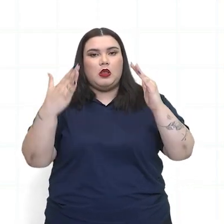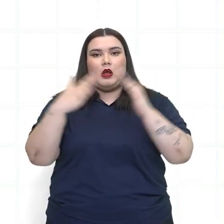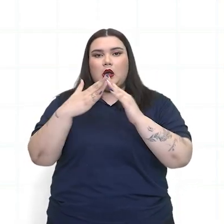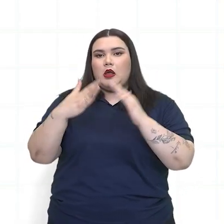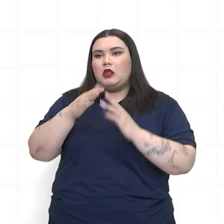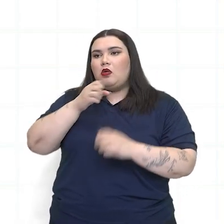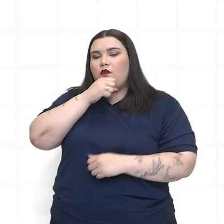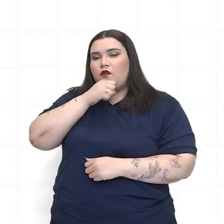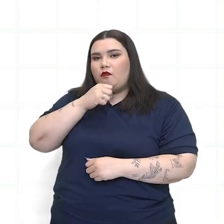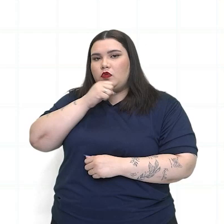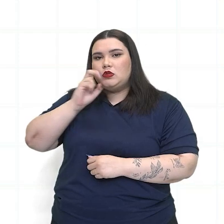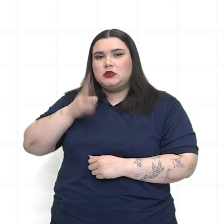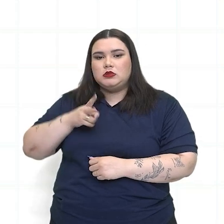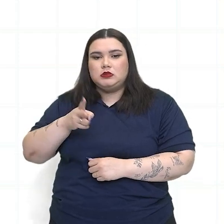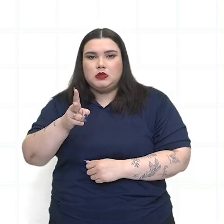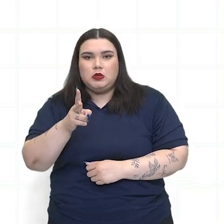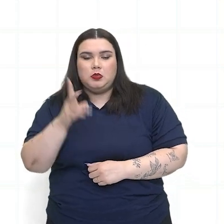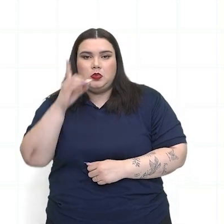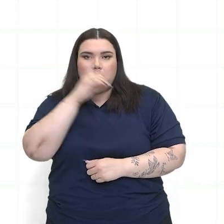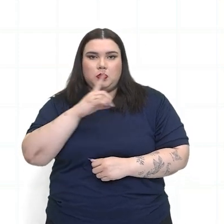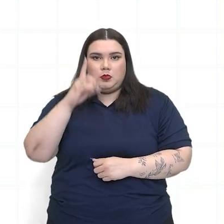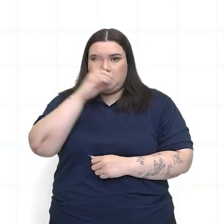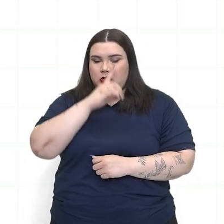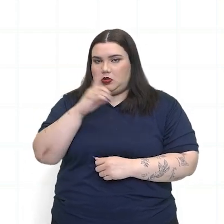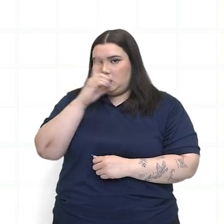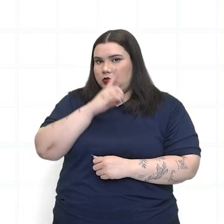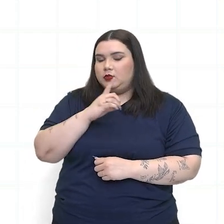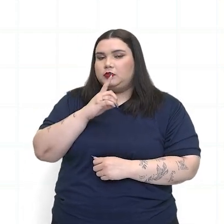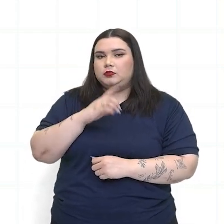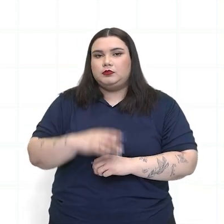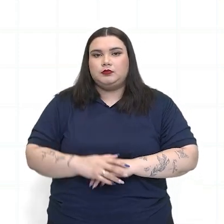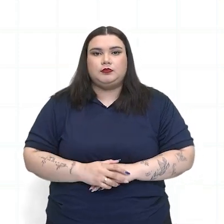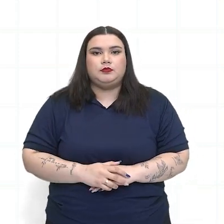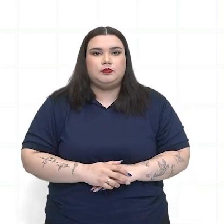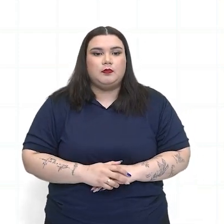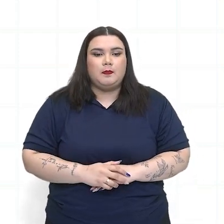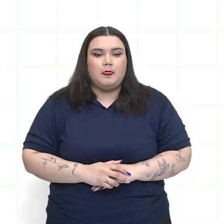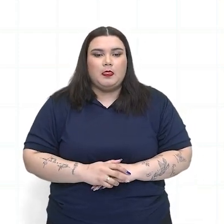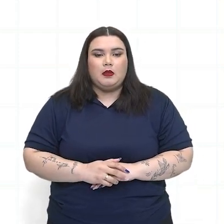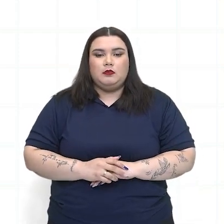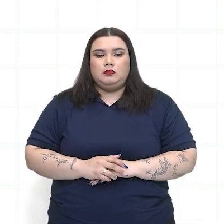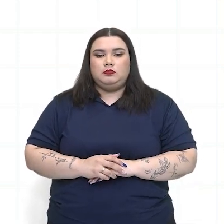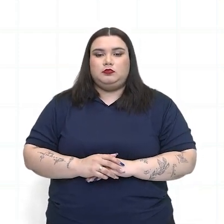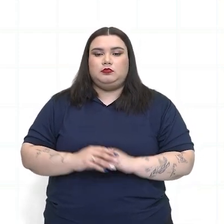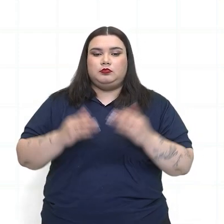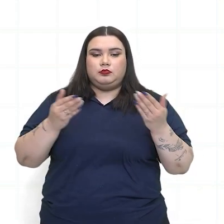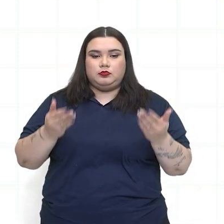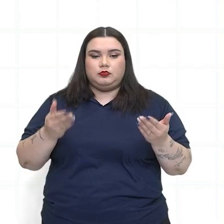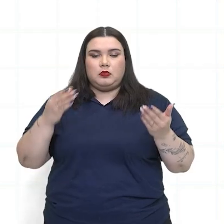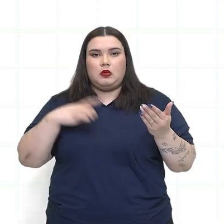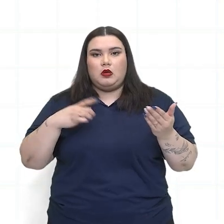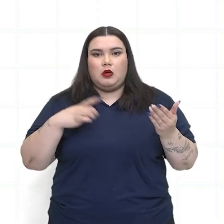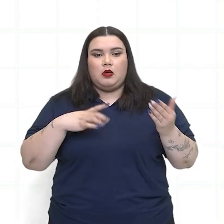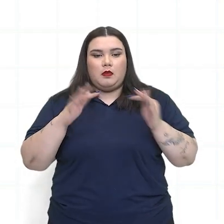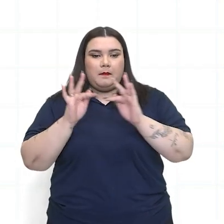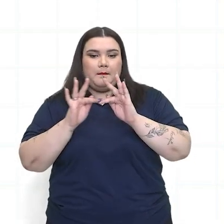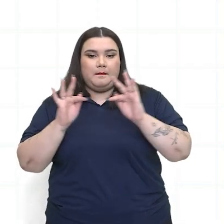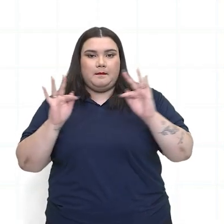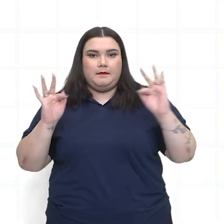meus avós, vírgula. Quando? Todos os domingos, vírgula, depois de